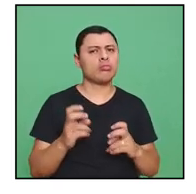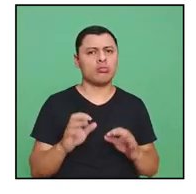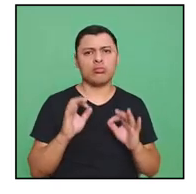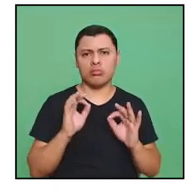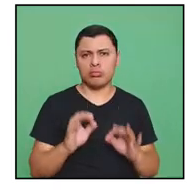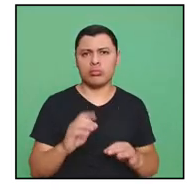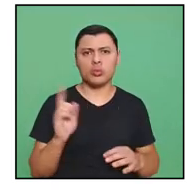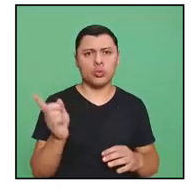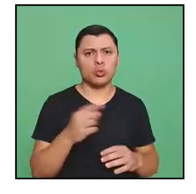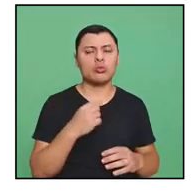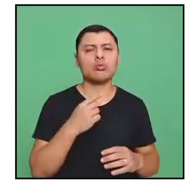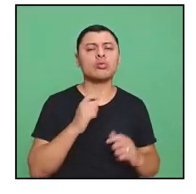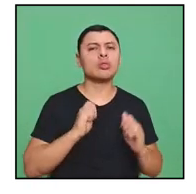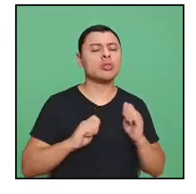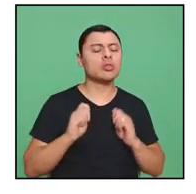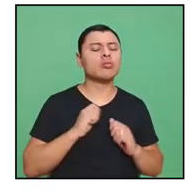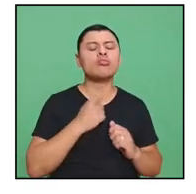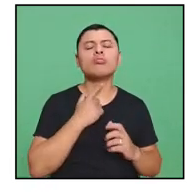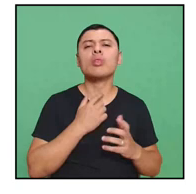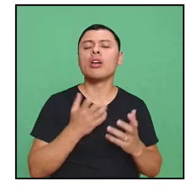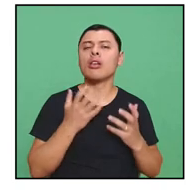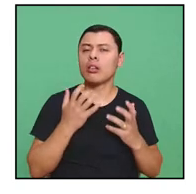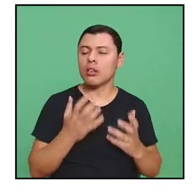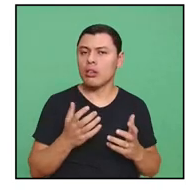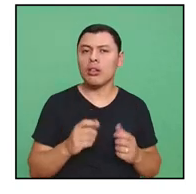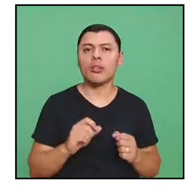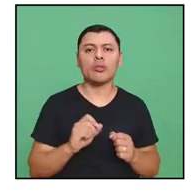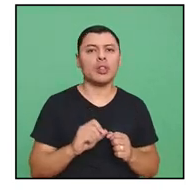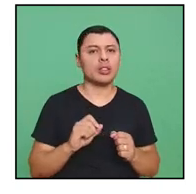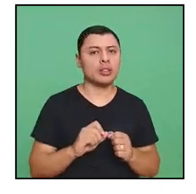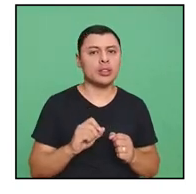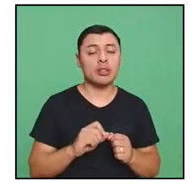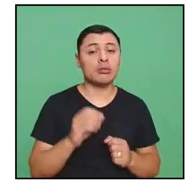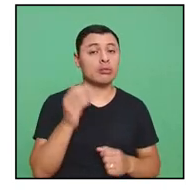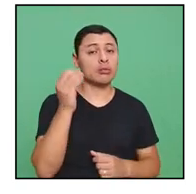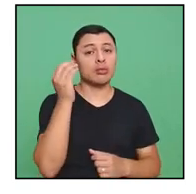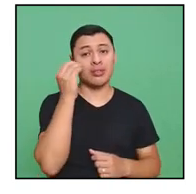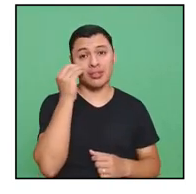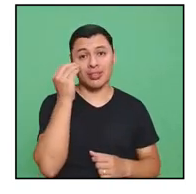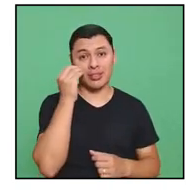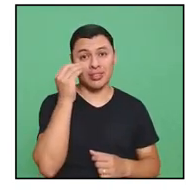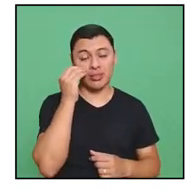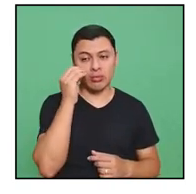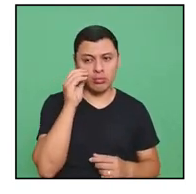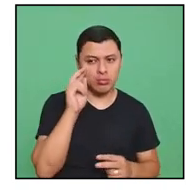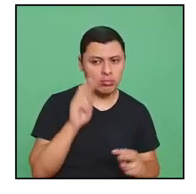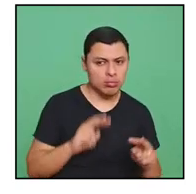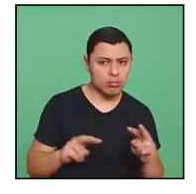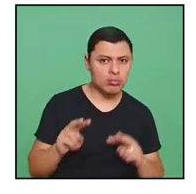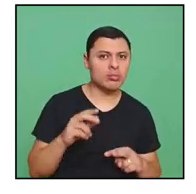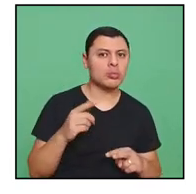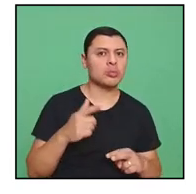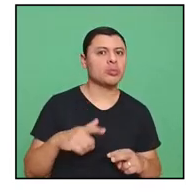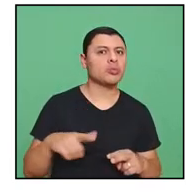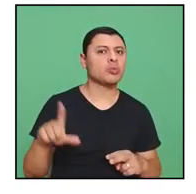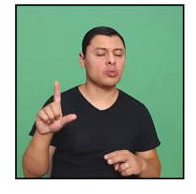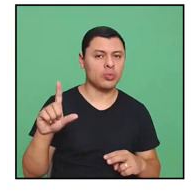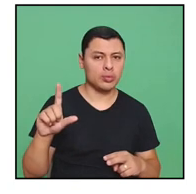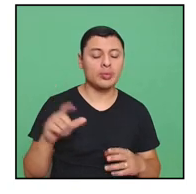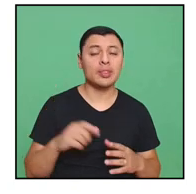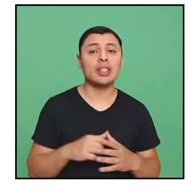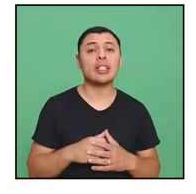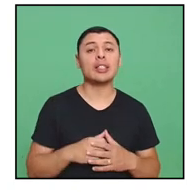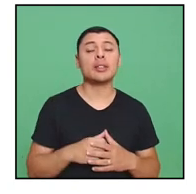dos artistas, de muitos artistas, né, de tentarem observar as suas potências. Mas aí eu fico